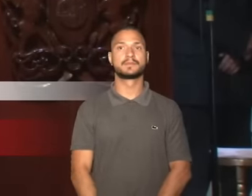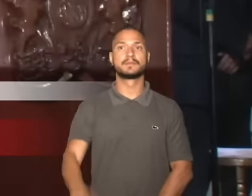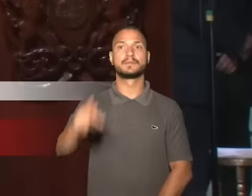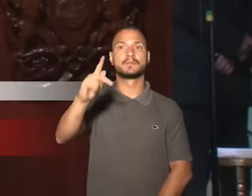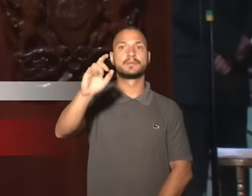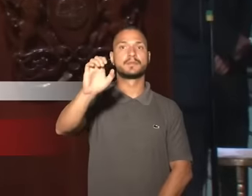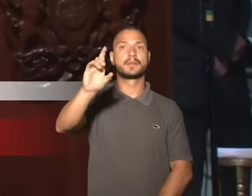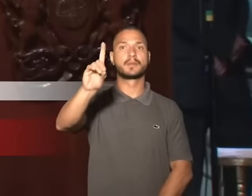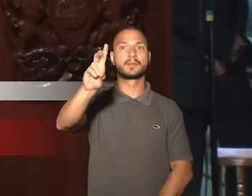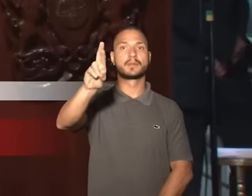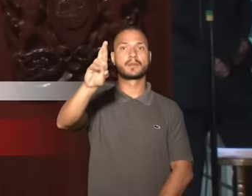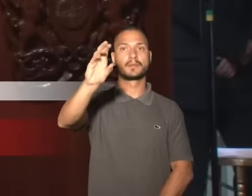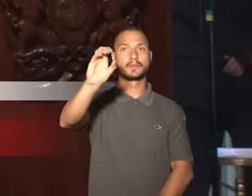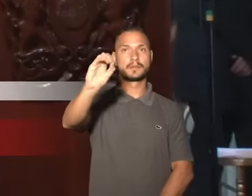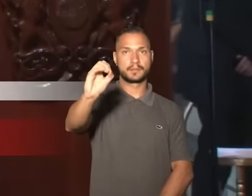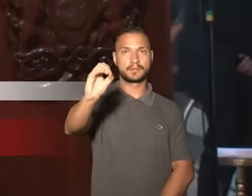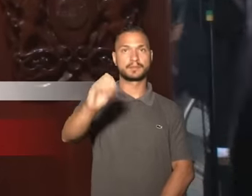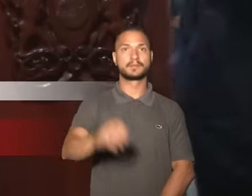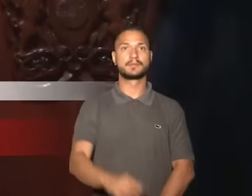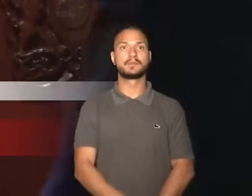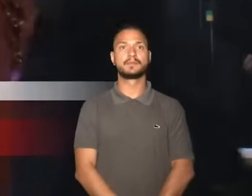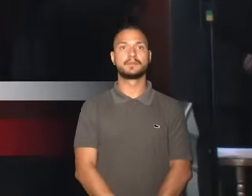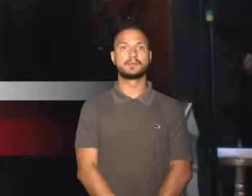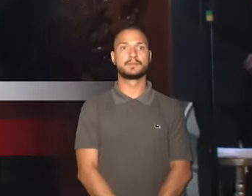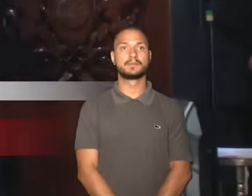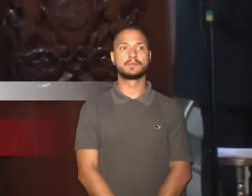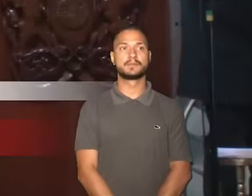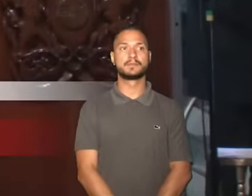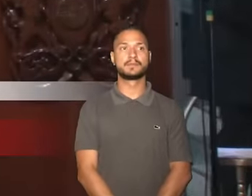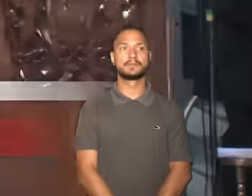Pedro Arthur de Oliveira.